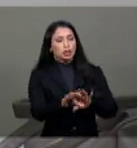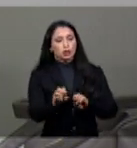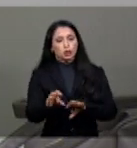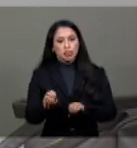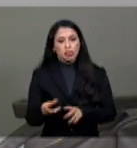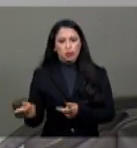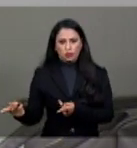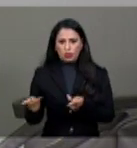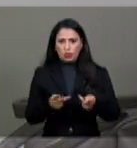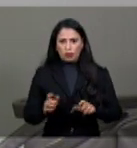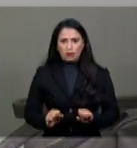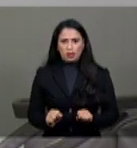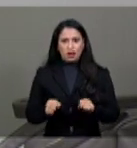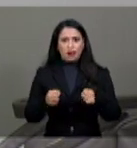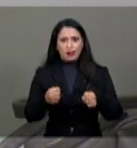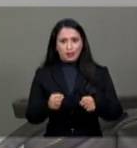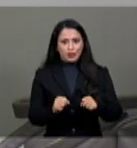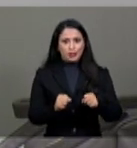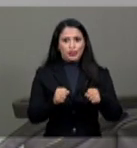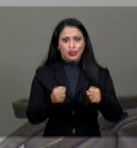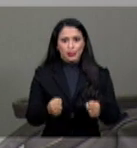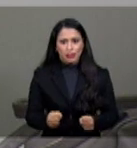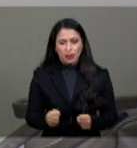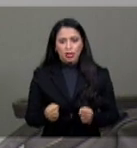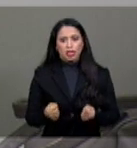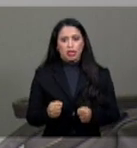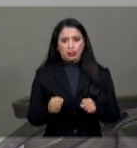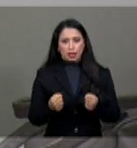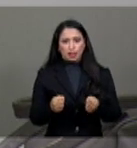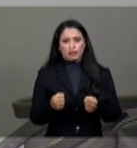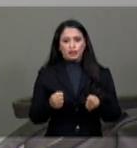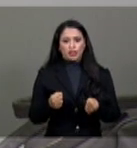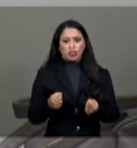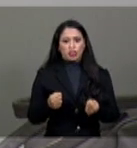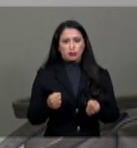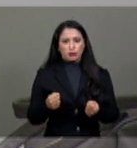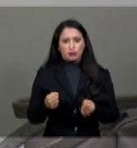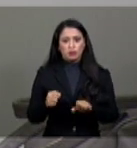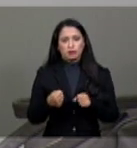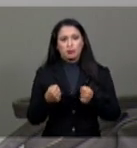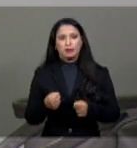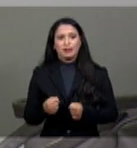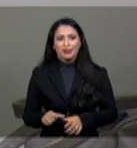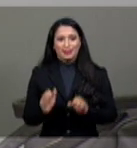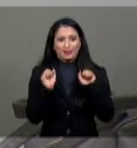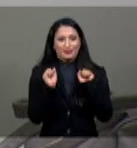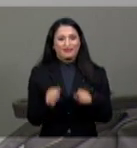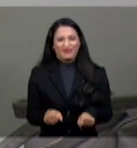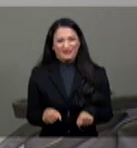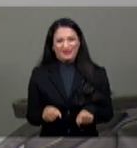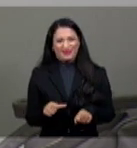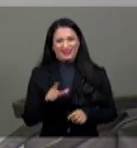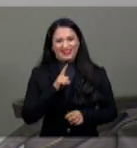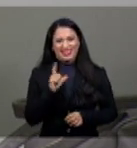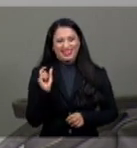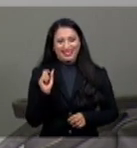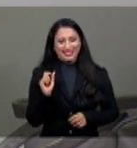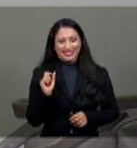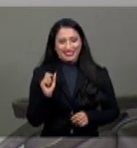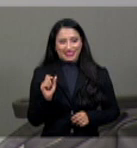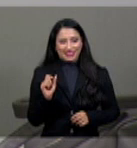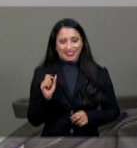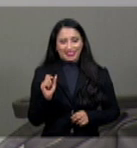essa soma de esforços. Além disso, eu acho que, apontando caminhos aqui, como podemos reflorestar essas mentes,